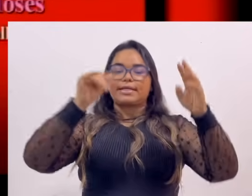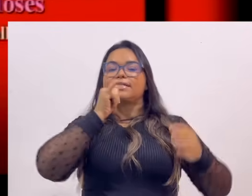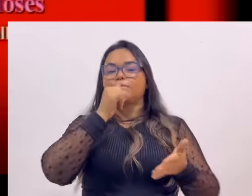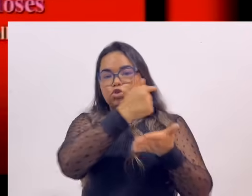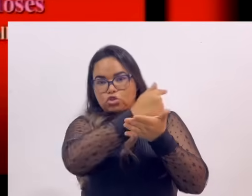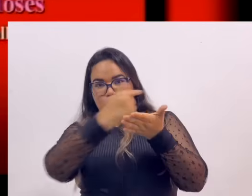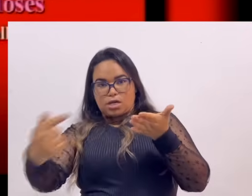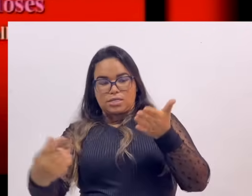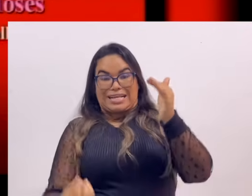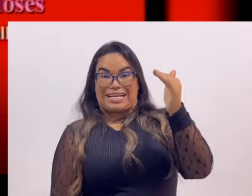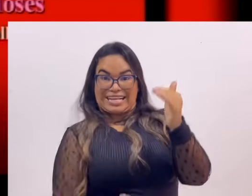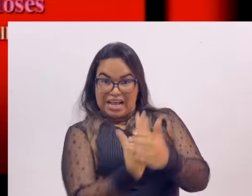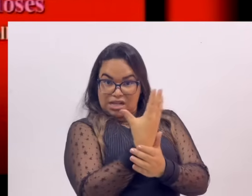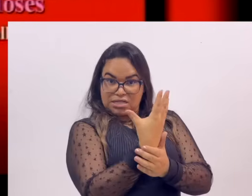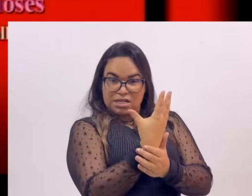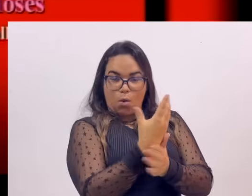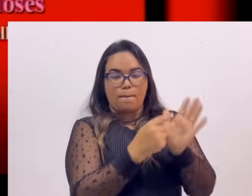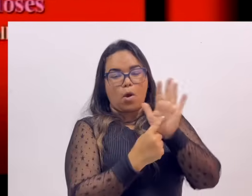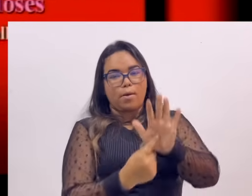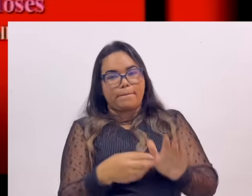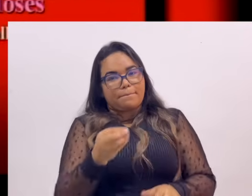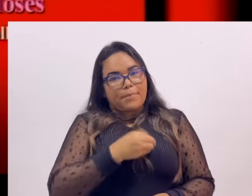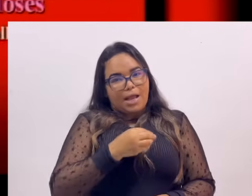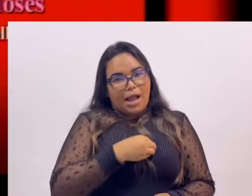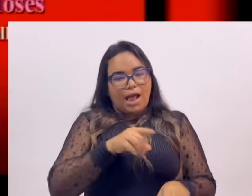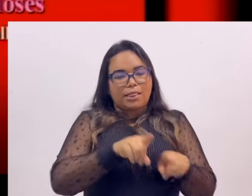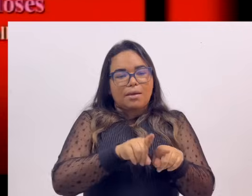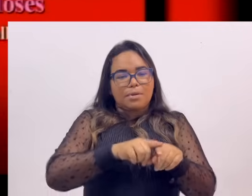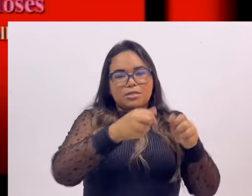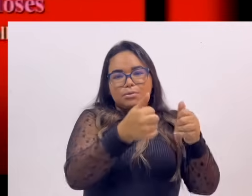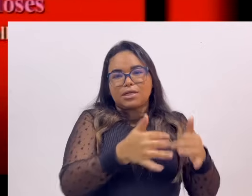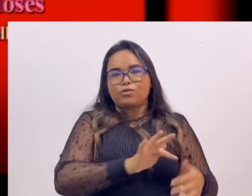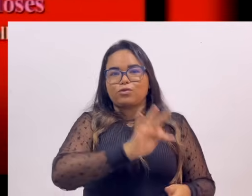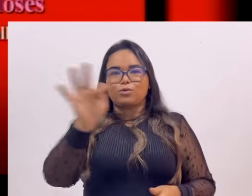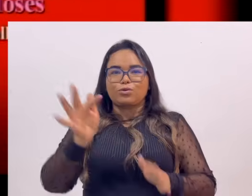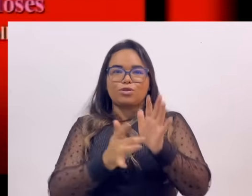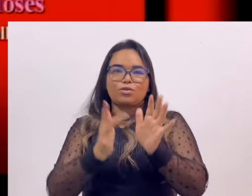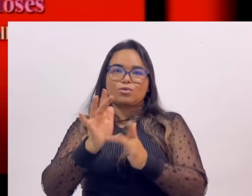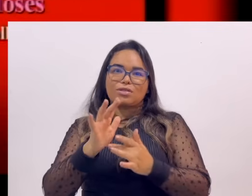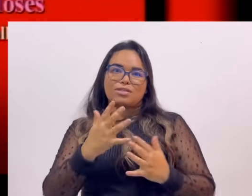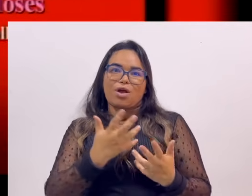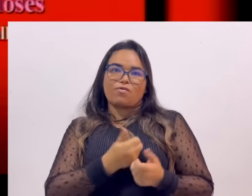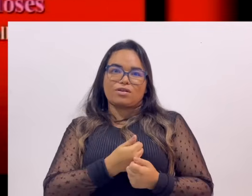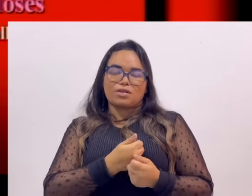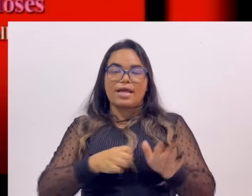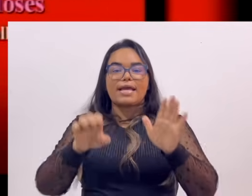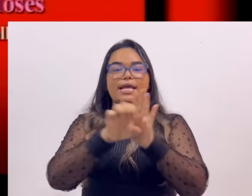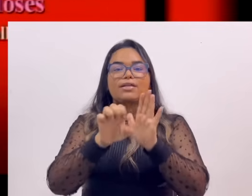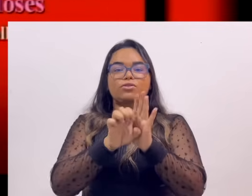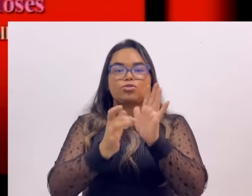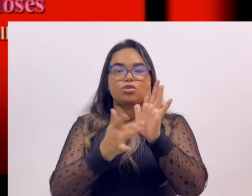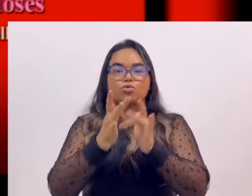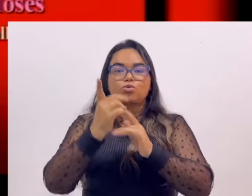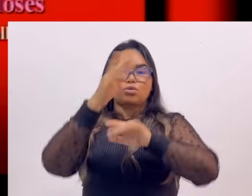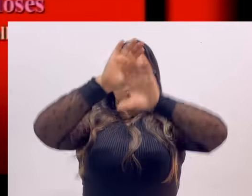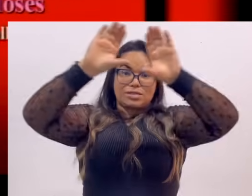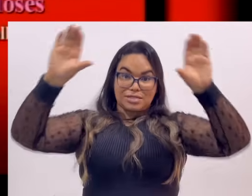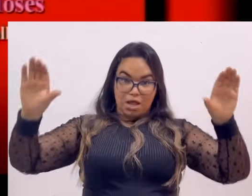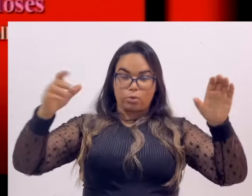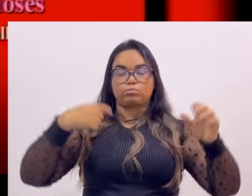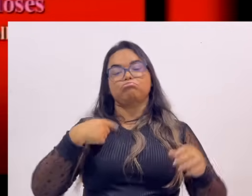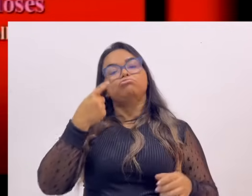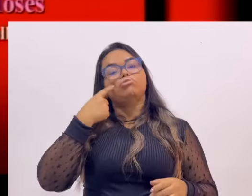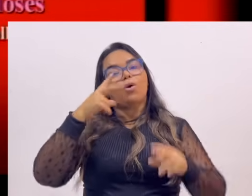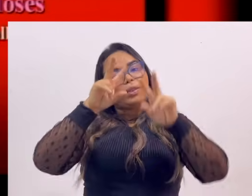queda e a promessa da redenção. Assim que Cristo está aí, Êxodo, Cristo no santuário. E vamos tratar